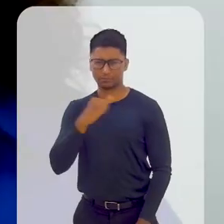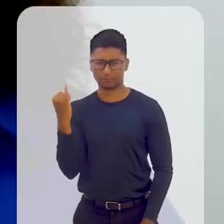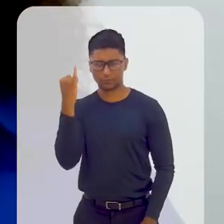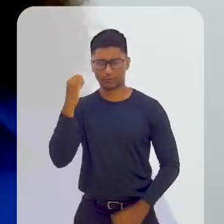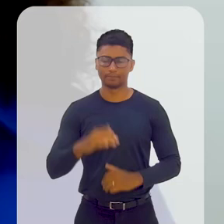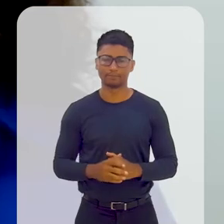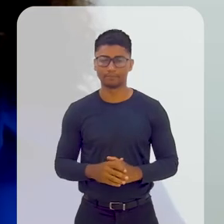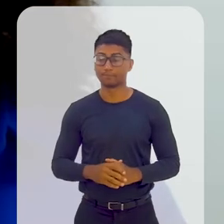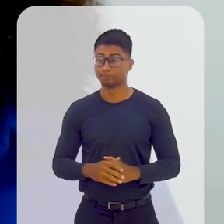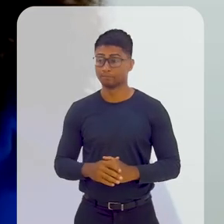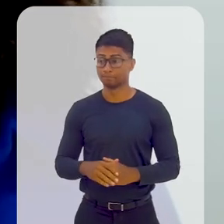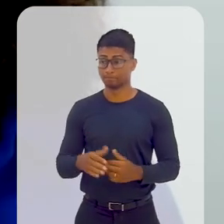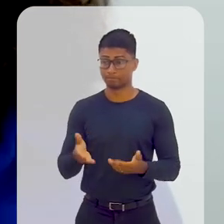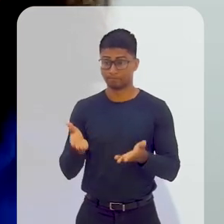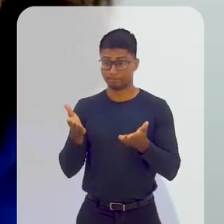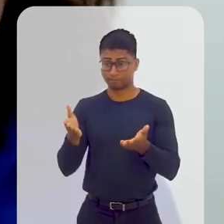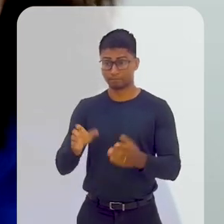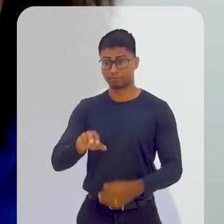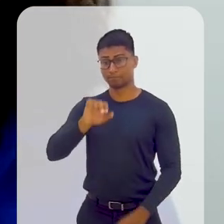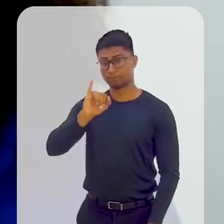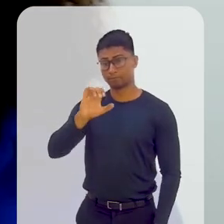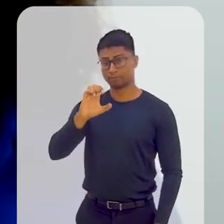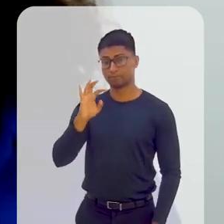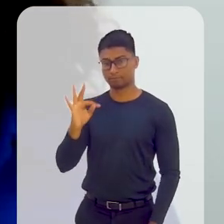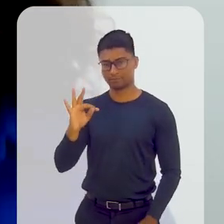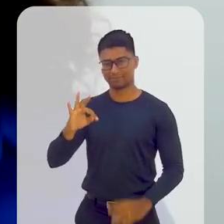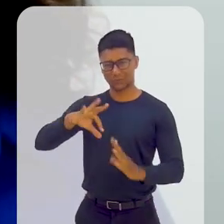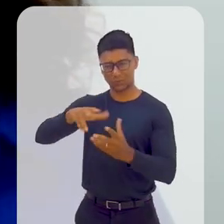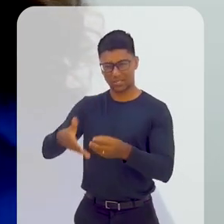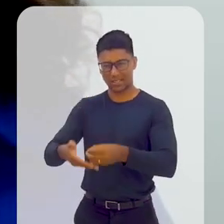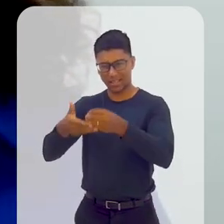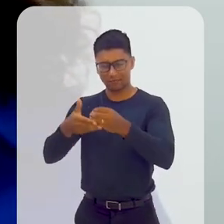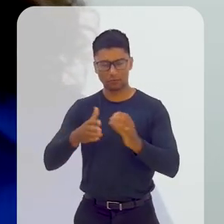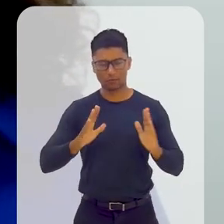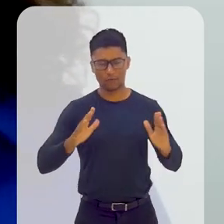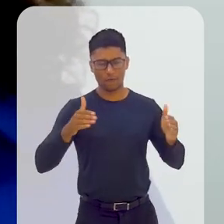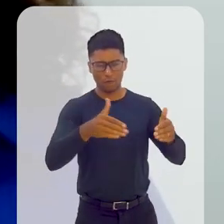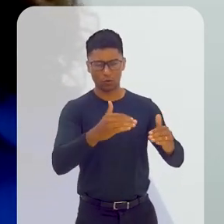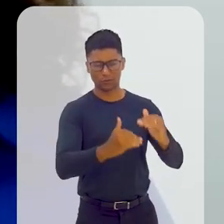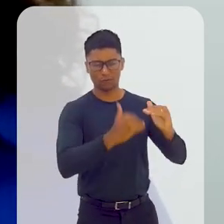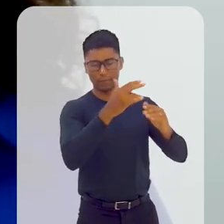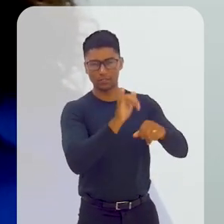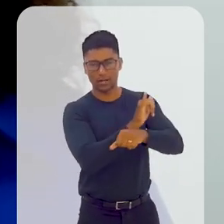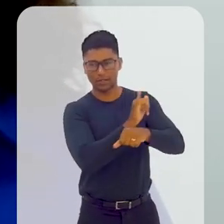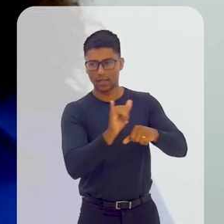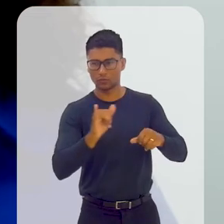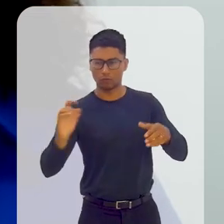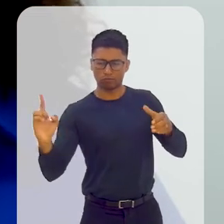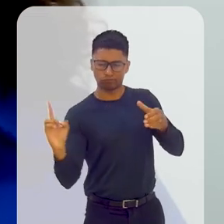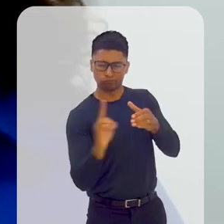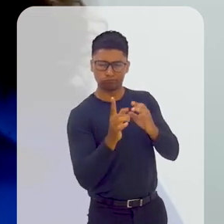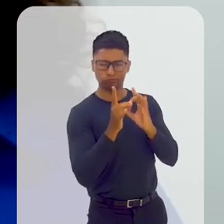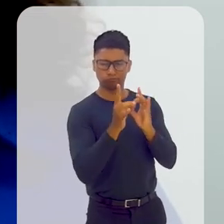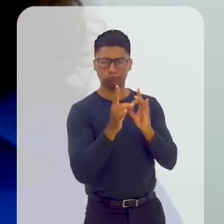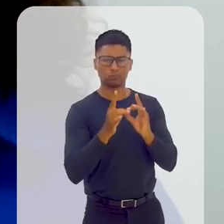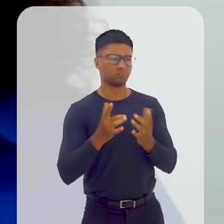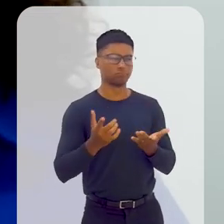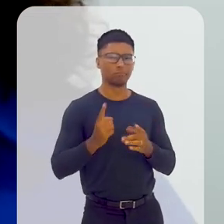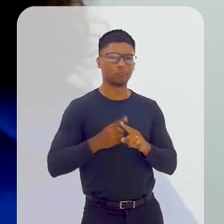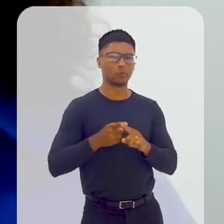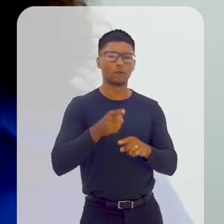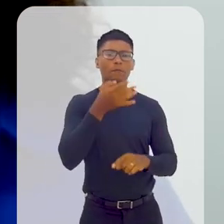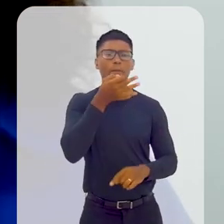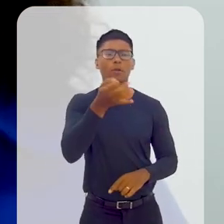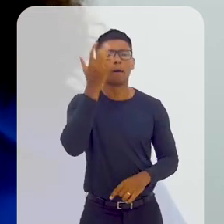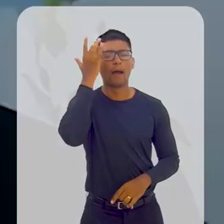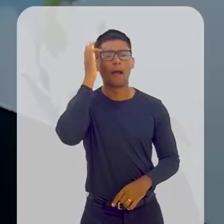qual a importância da participação do ICT Sustentável no Fórum Permanente de Desenvolvimento Estratégico aqui da Assembleia Legislativa, na